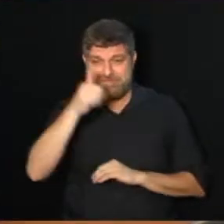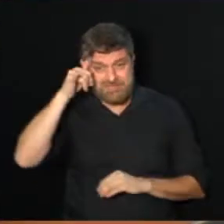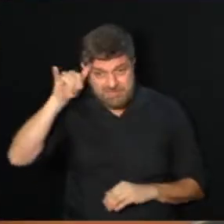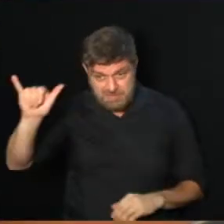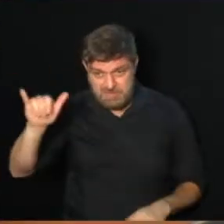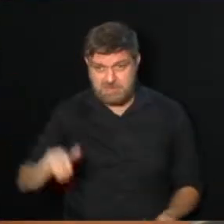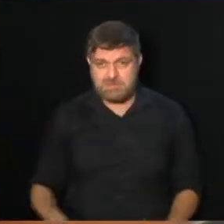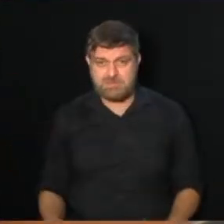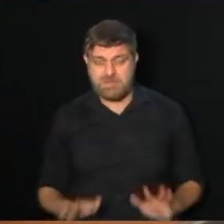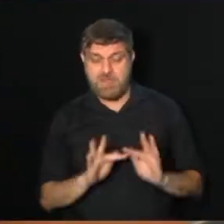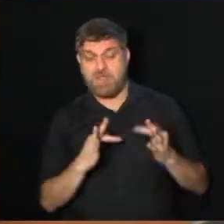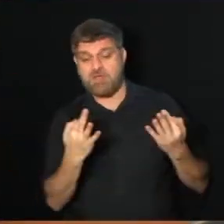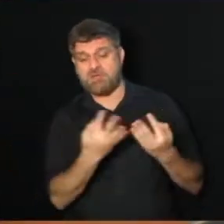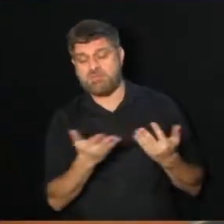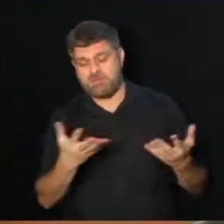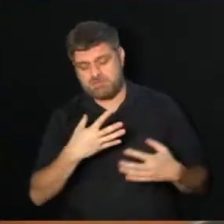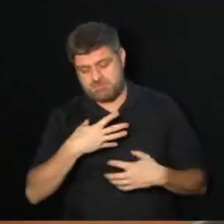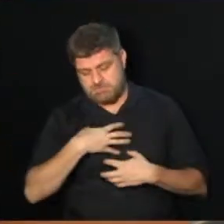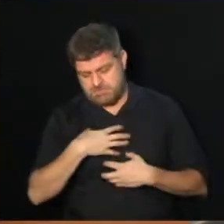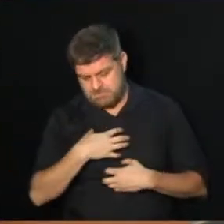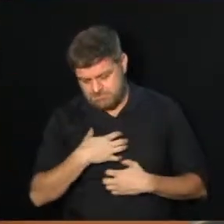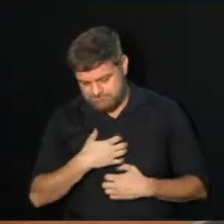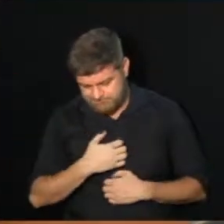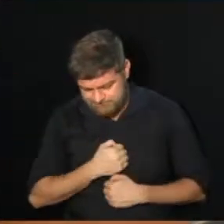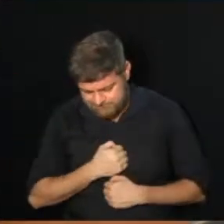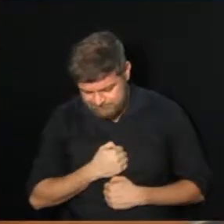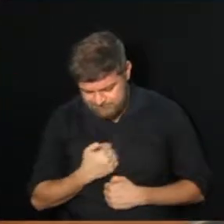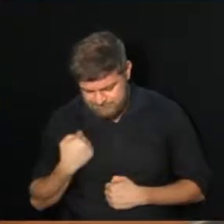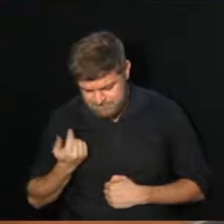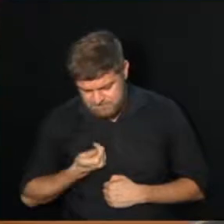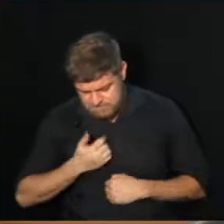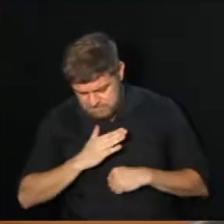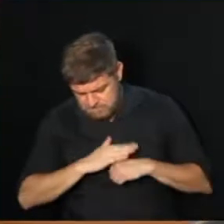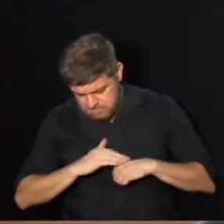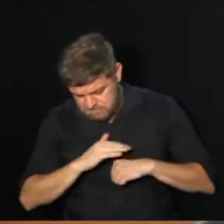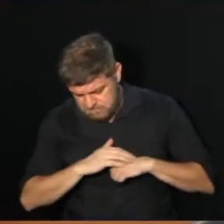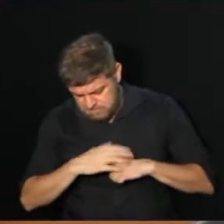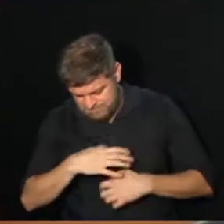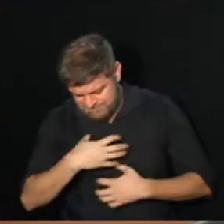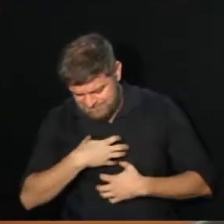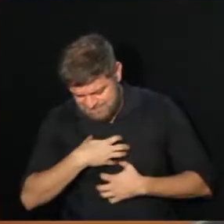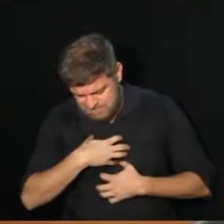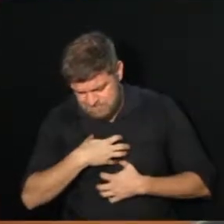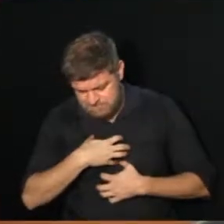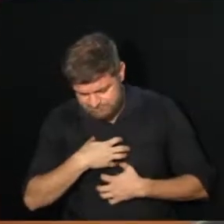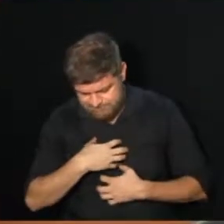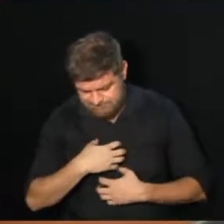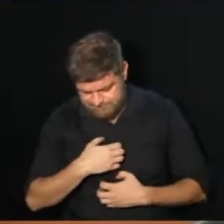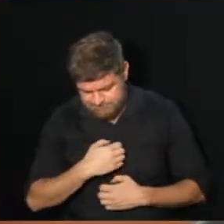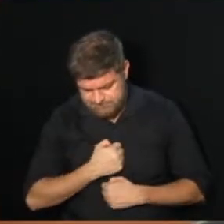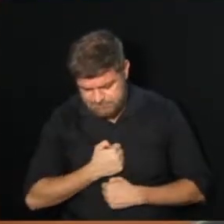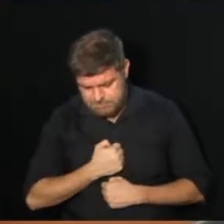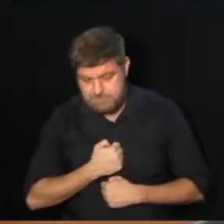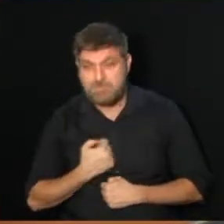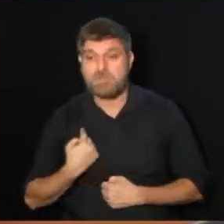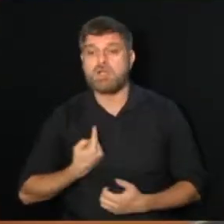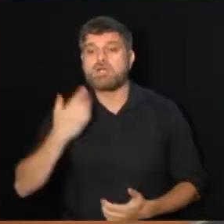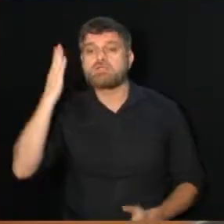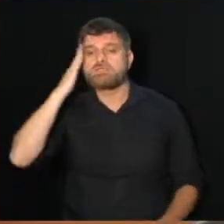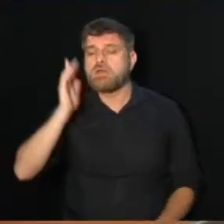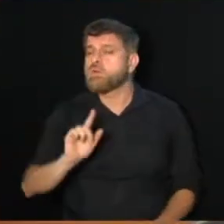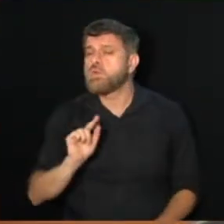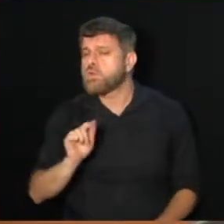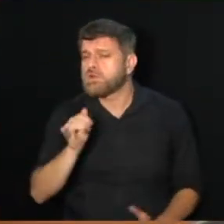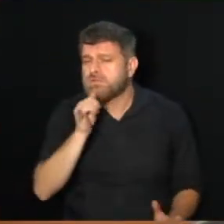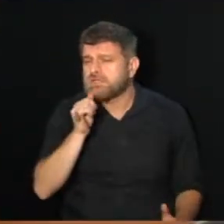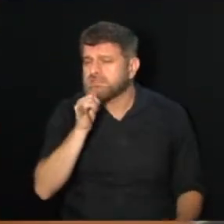Então, essa família que hoje está enlutada e que a gente manifesta nosso pesar aqui, a gente sabe que, por exemplo,